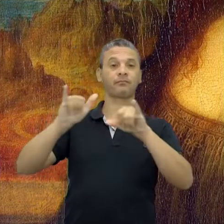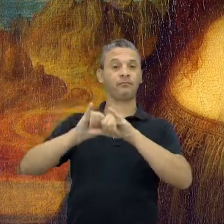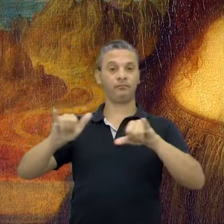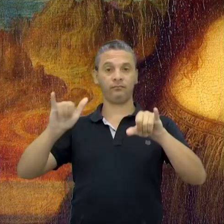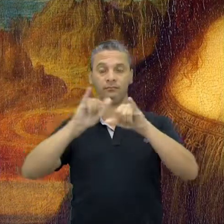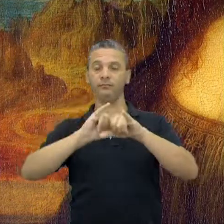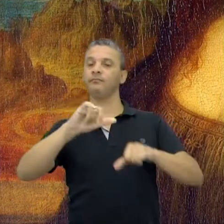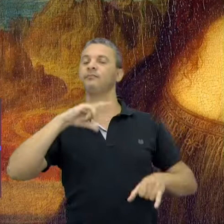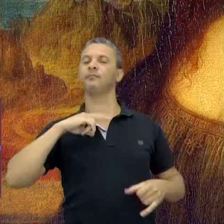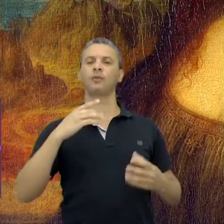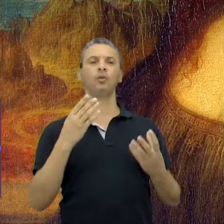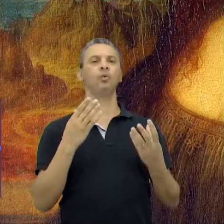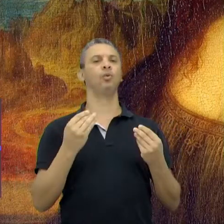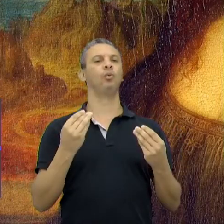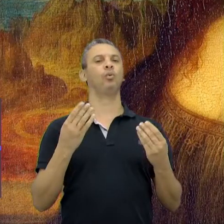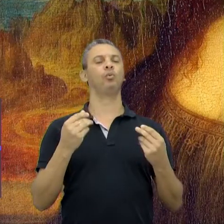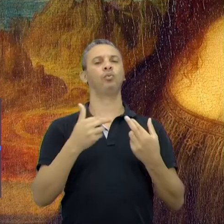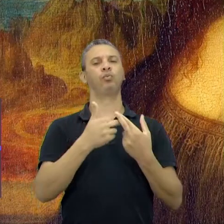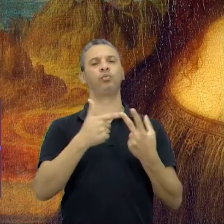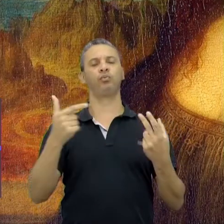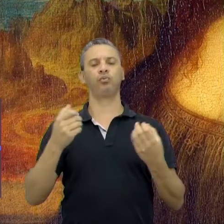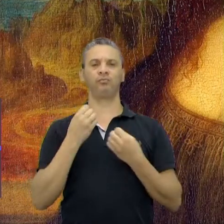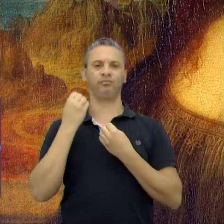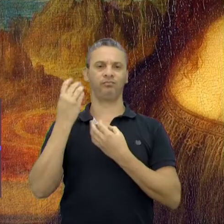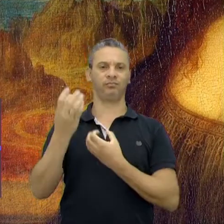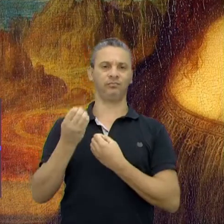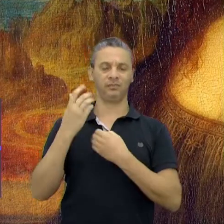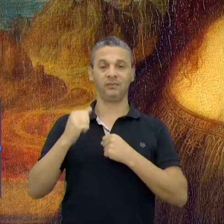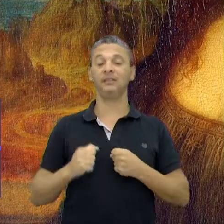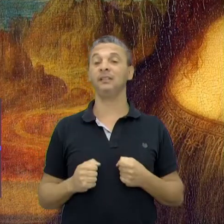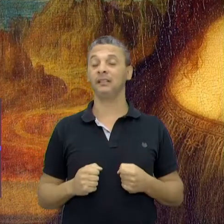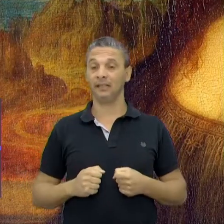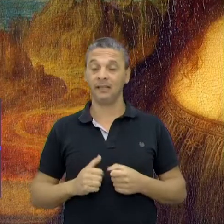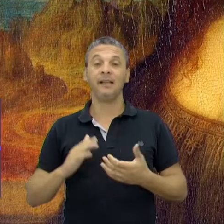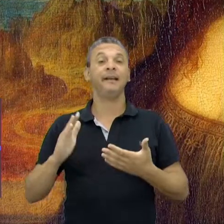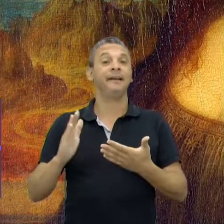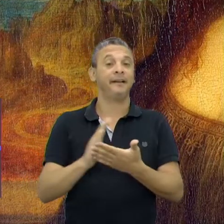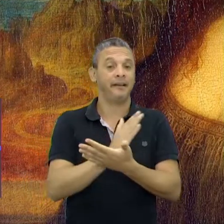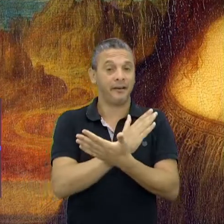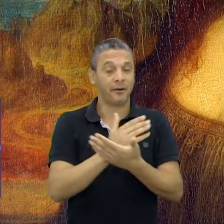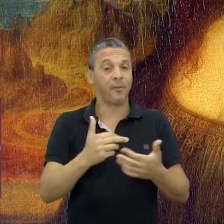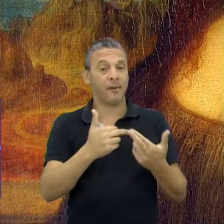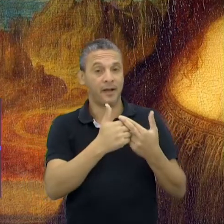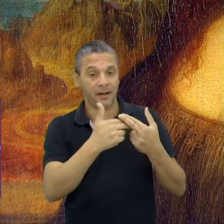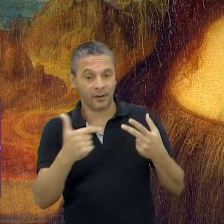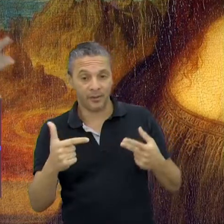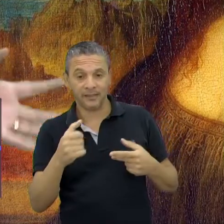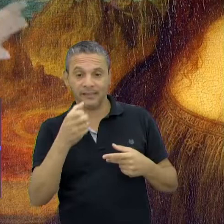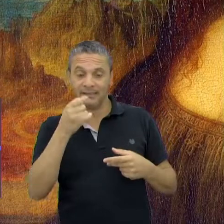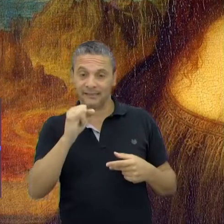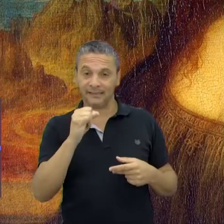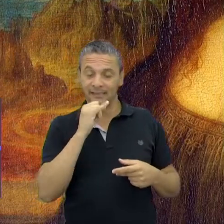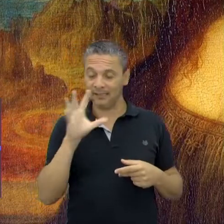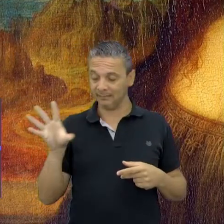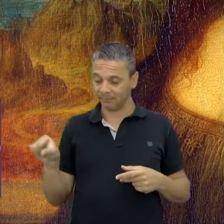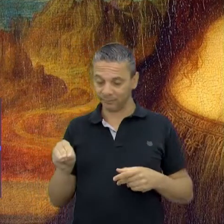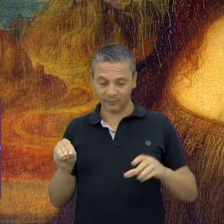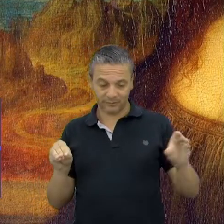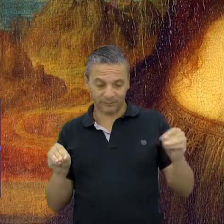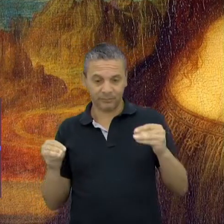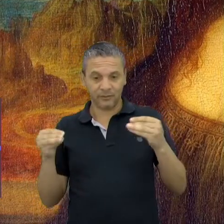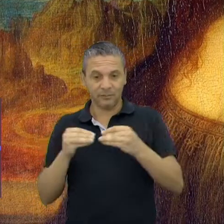publicitários tem muita releitura. Inclusive, existem até umas guerras aí, se você utilizar uma releitura X, Y, dá pra gente